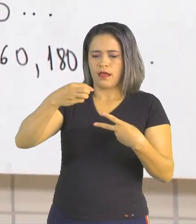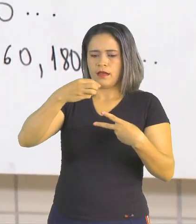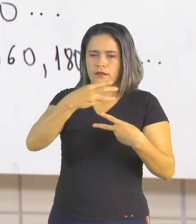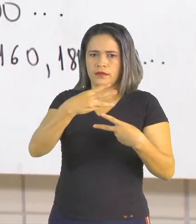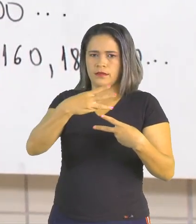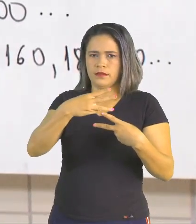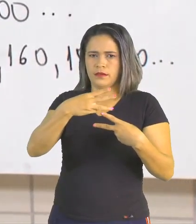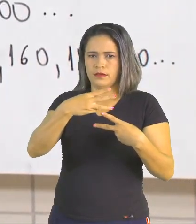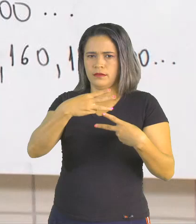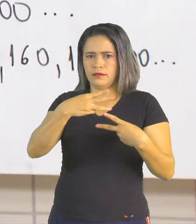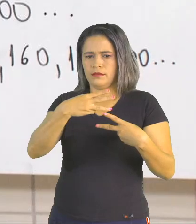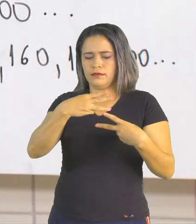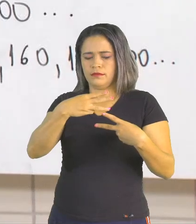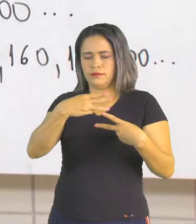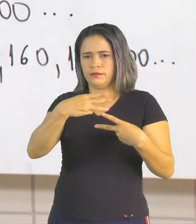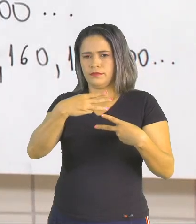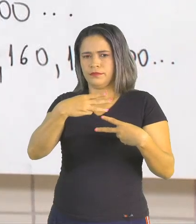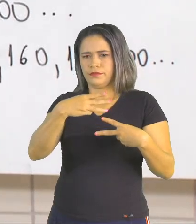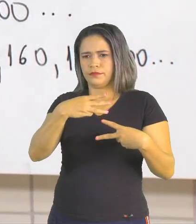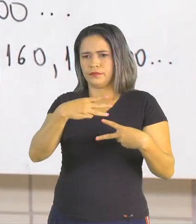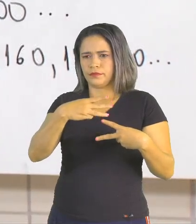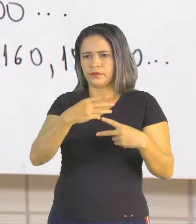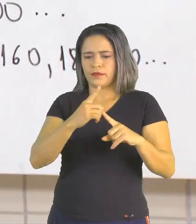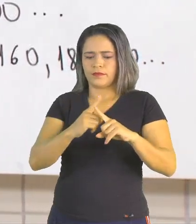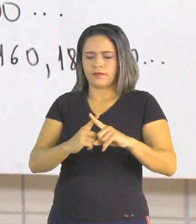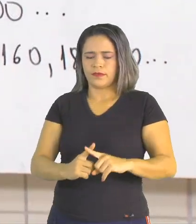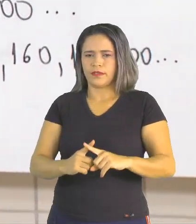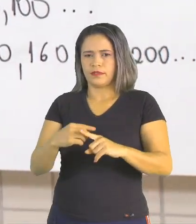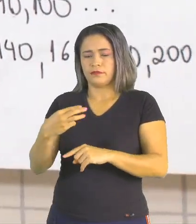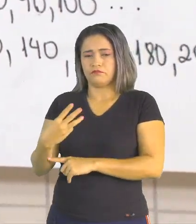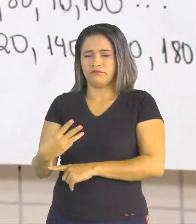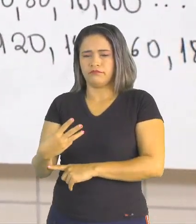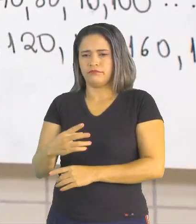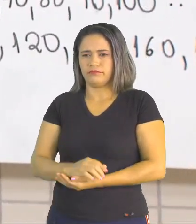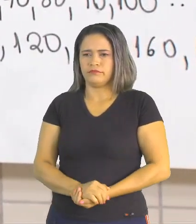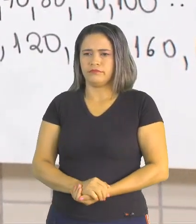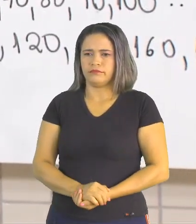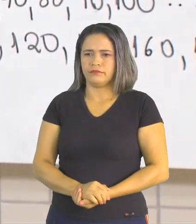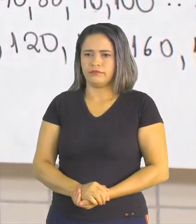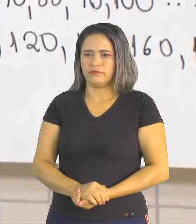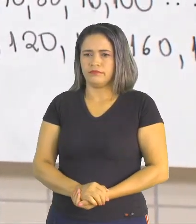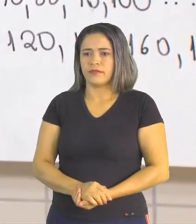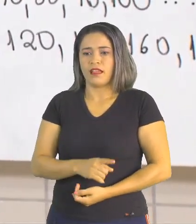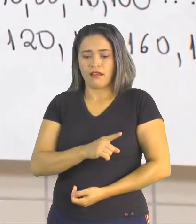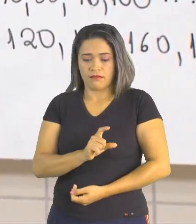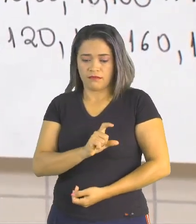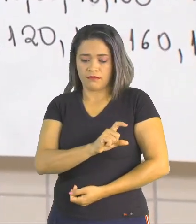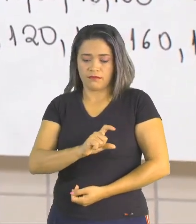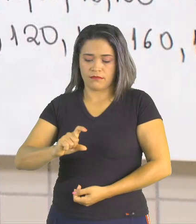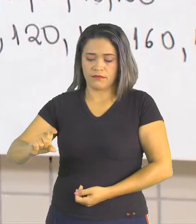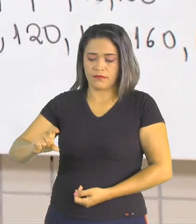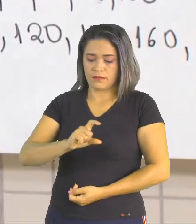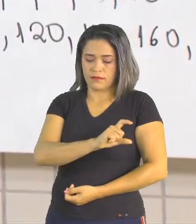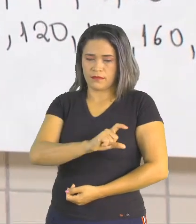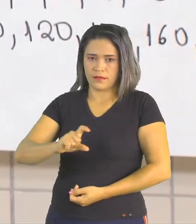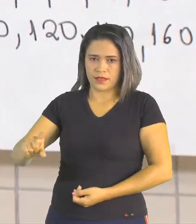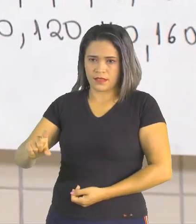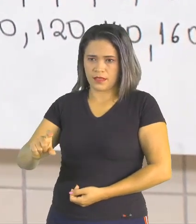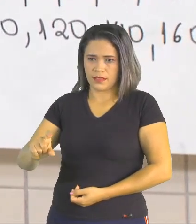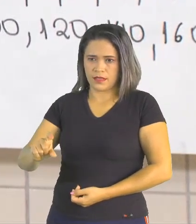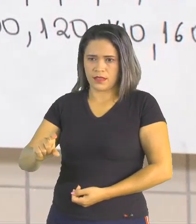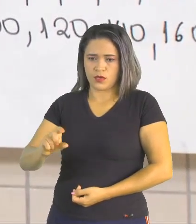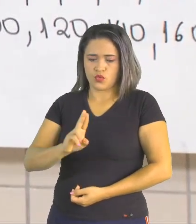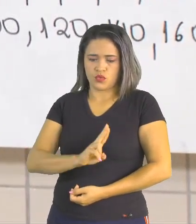ao cubo, vezes 3. Isso aqui é a forma fatorada, utilizando